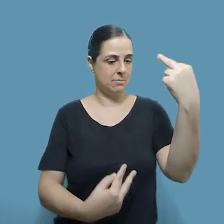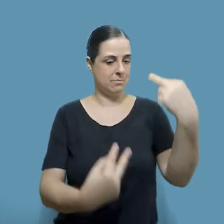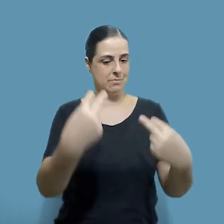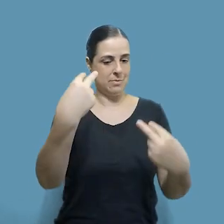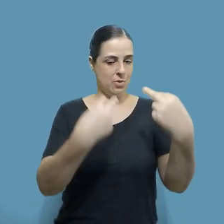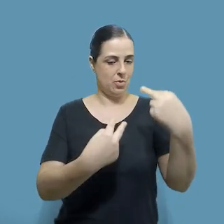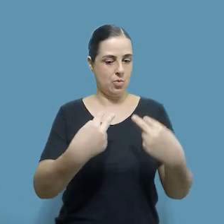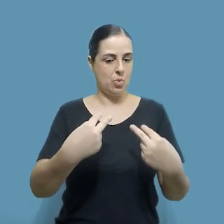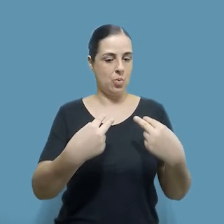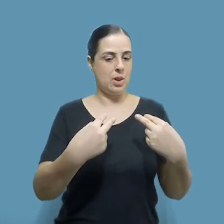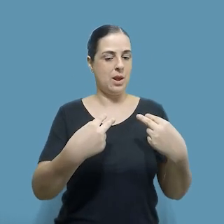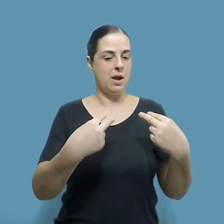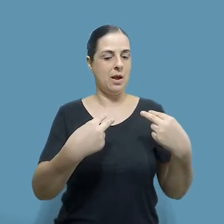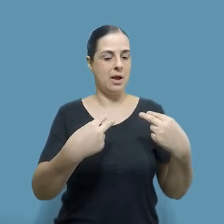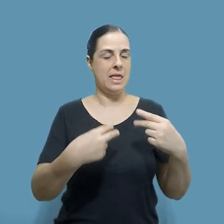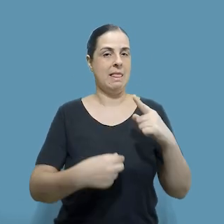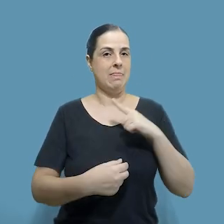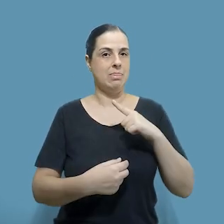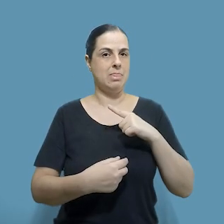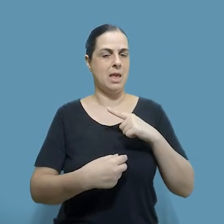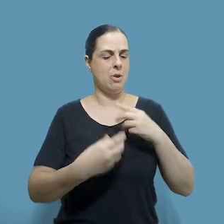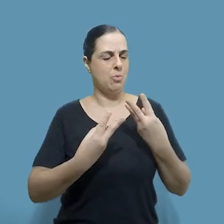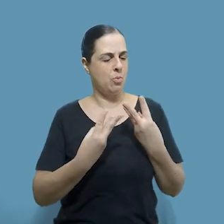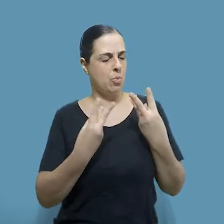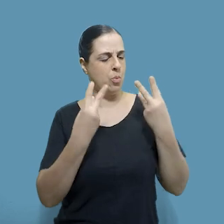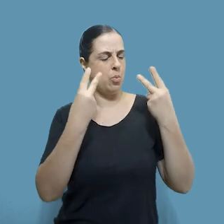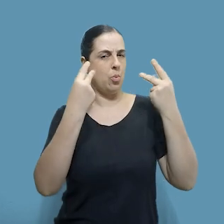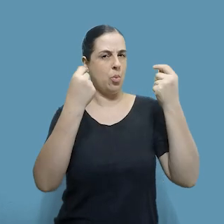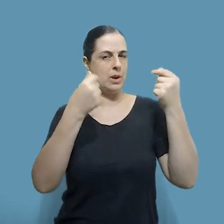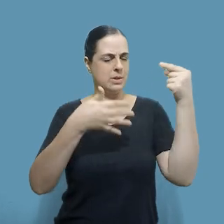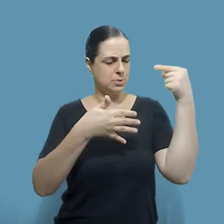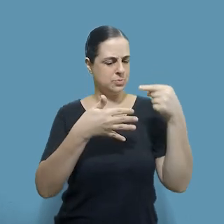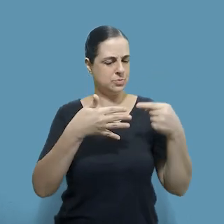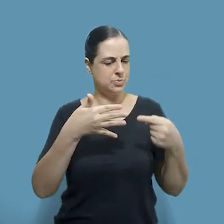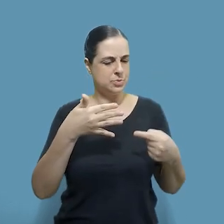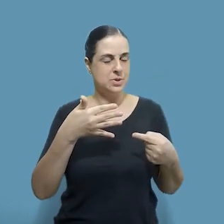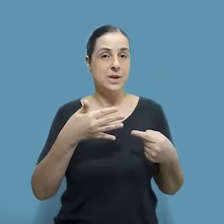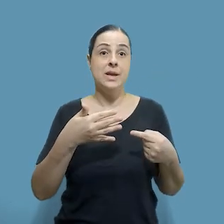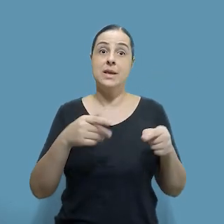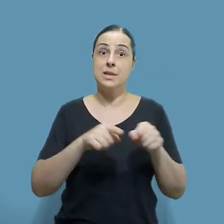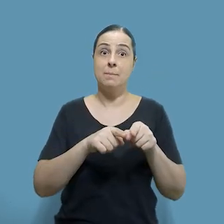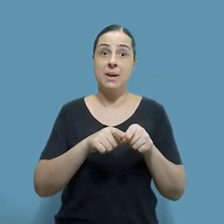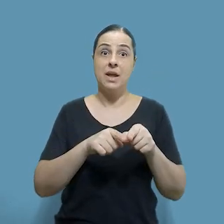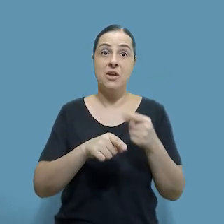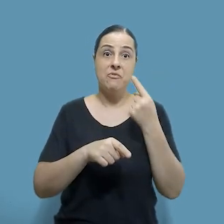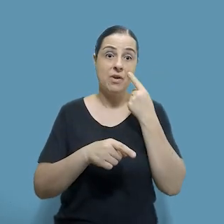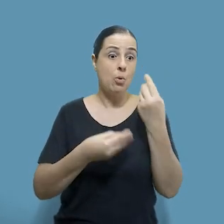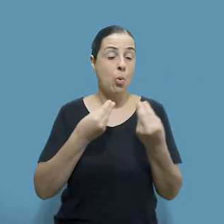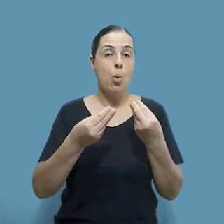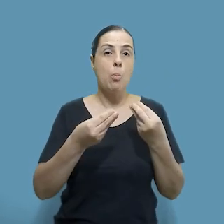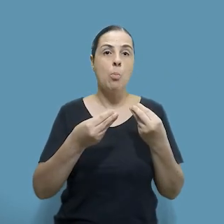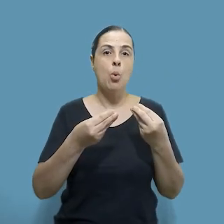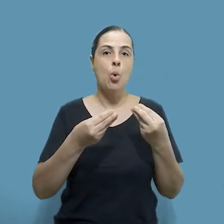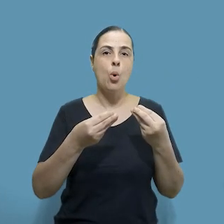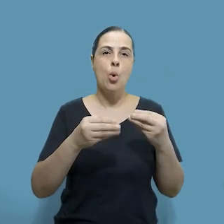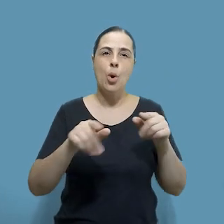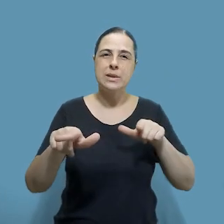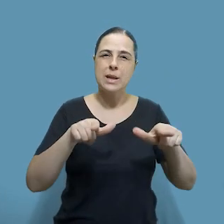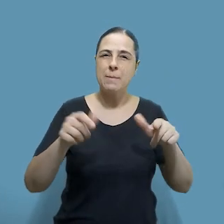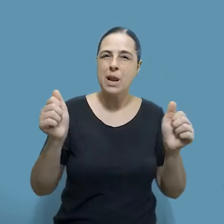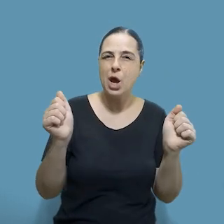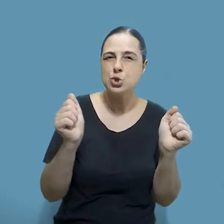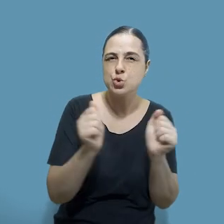trabalha, sabendo que isso existe, a partir dali, como é que a gente trabalha junto. Acho que é isso. Tem mais